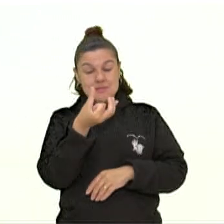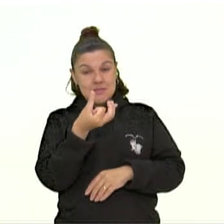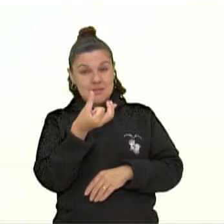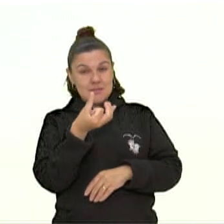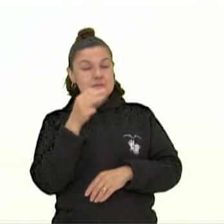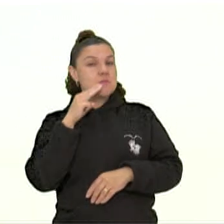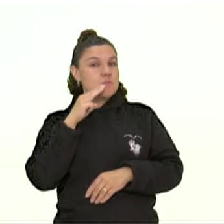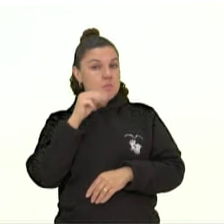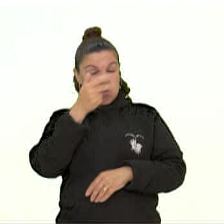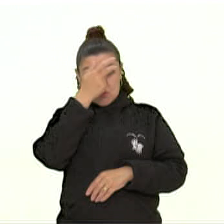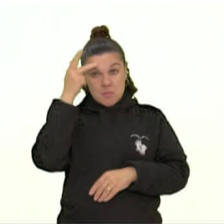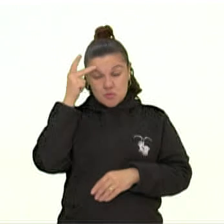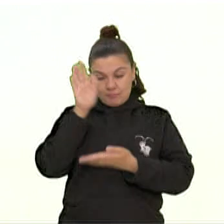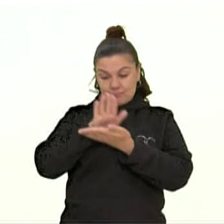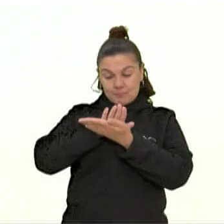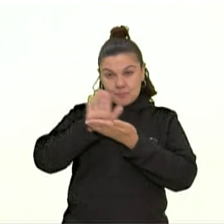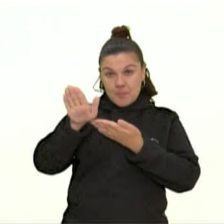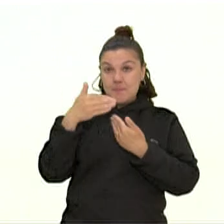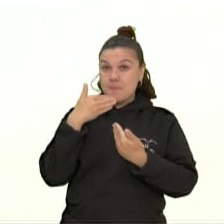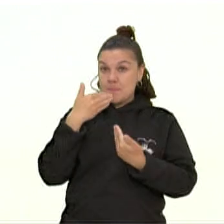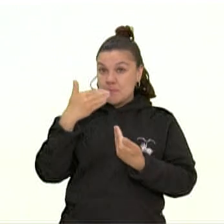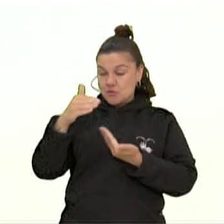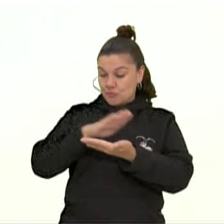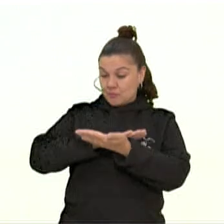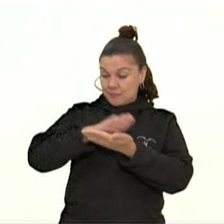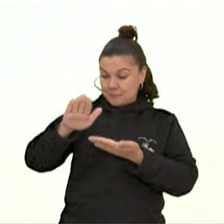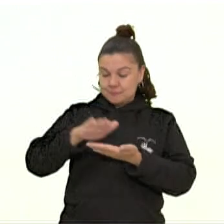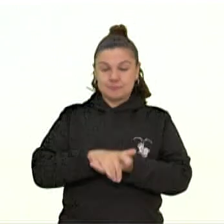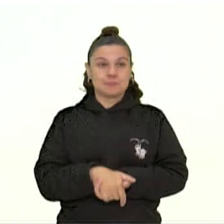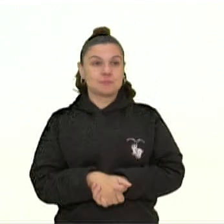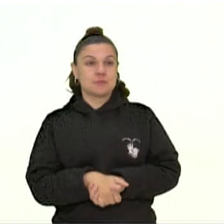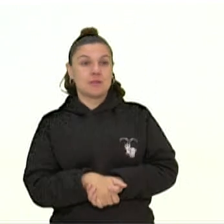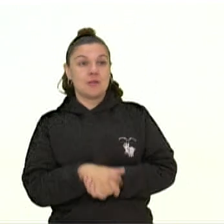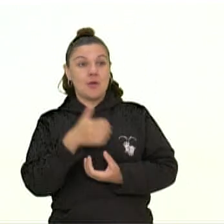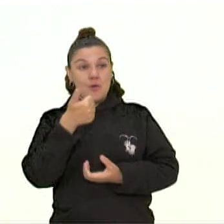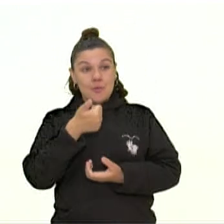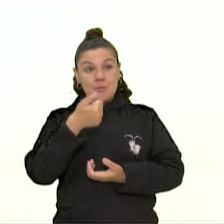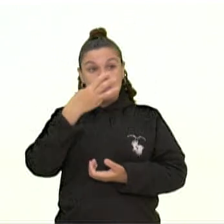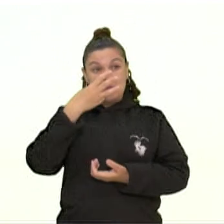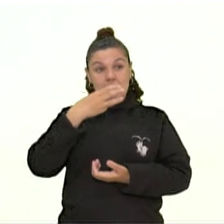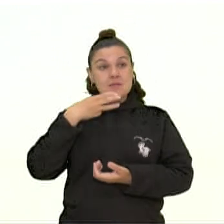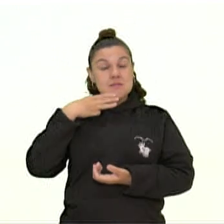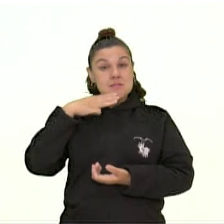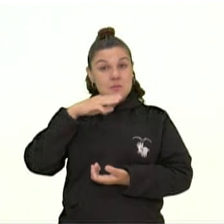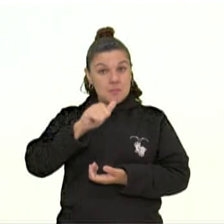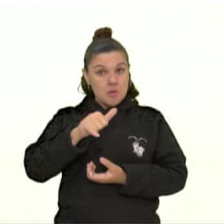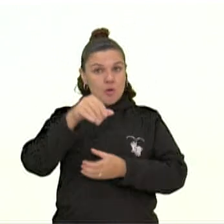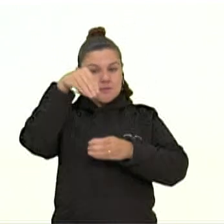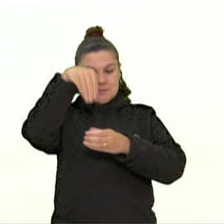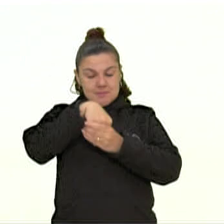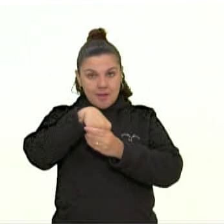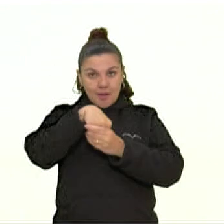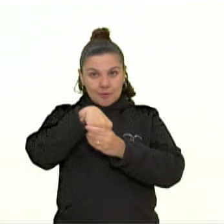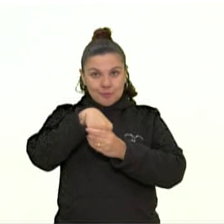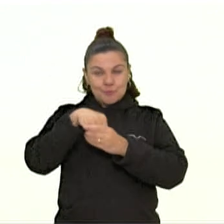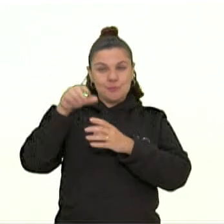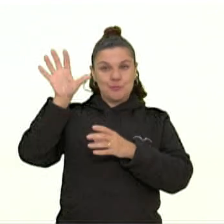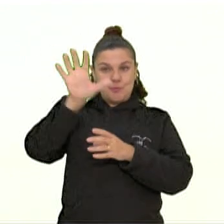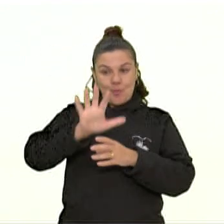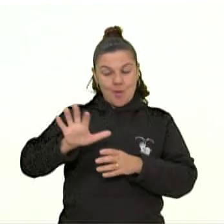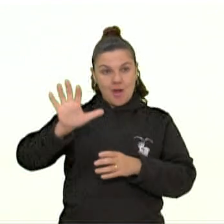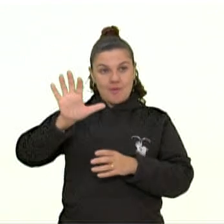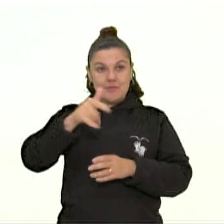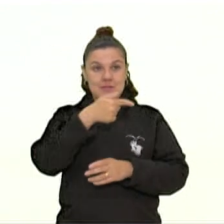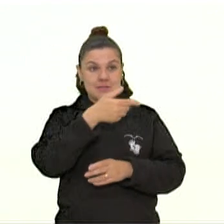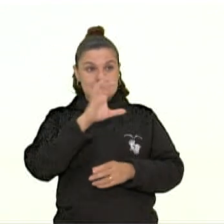de refugiados, né, ou solicitantes de refúgio, aí, mais de 13 milhões de deslocados internos e 700